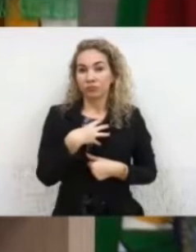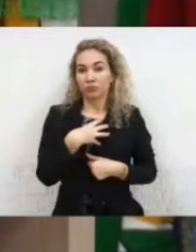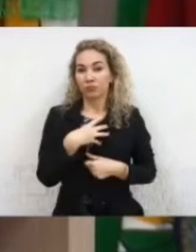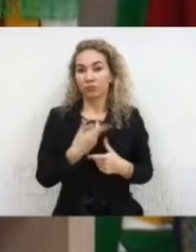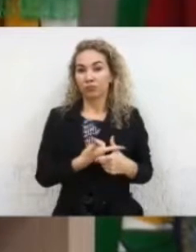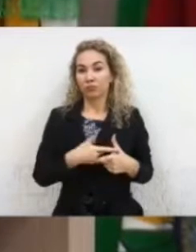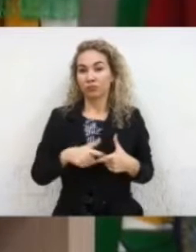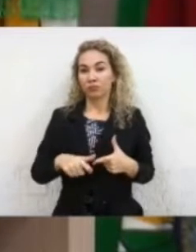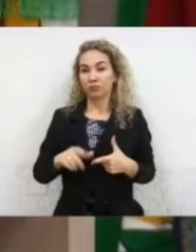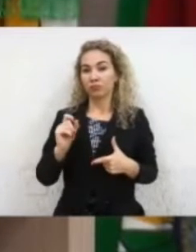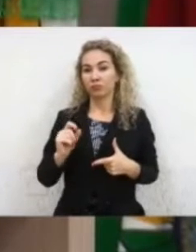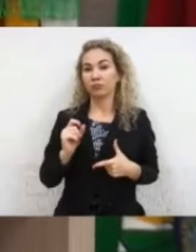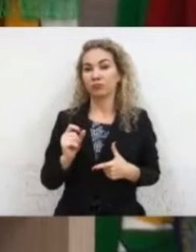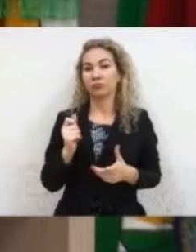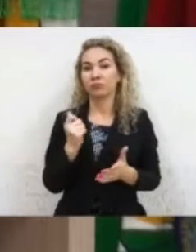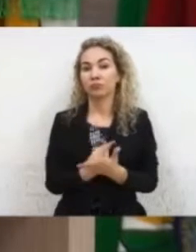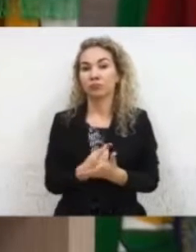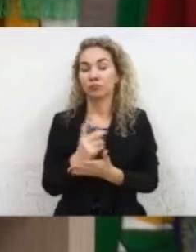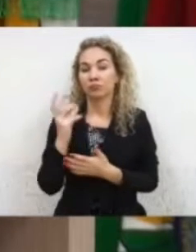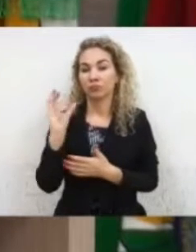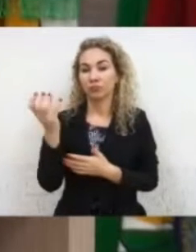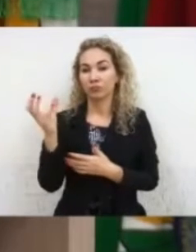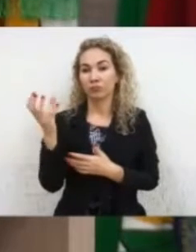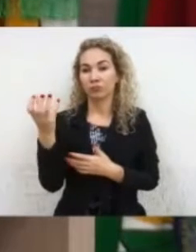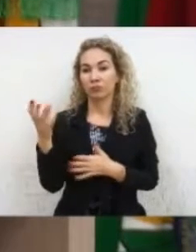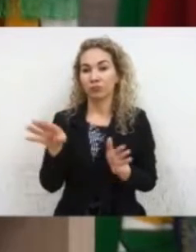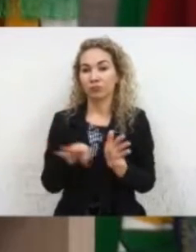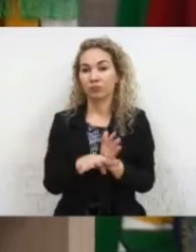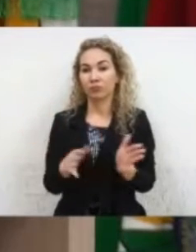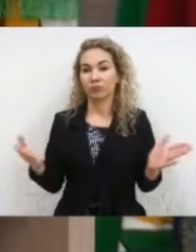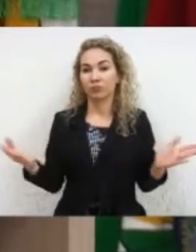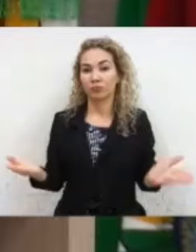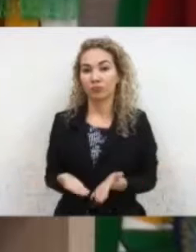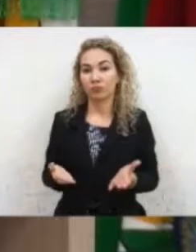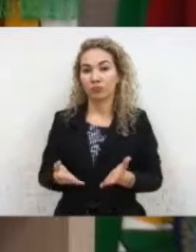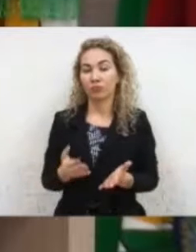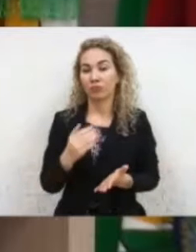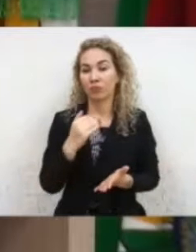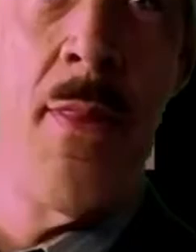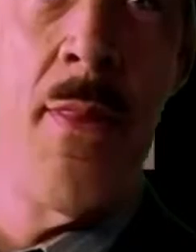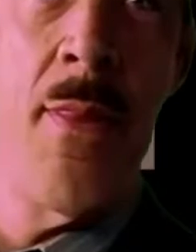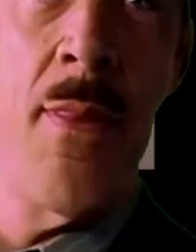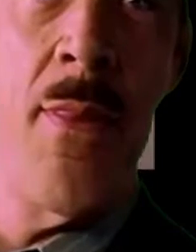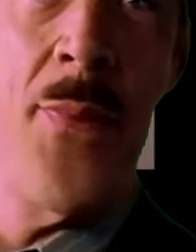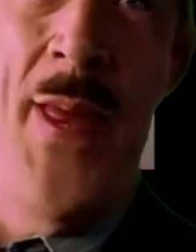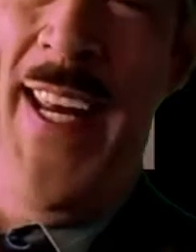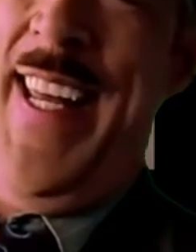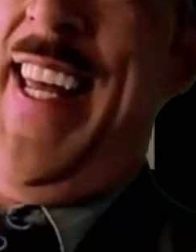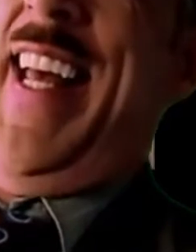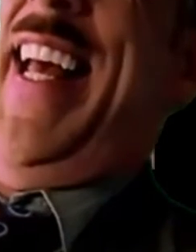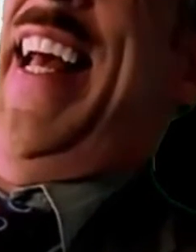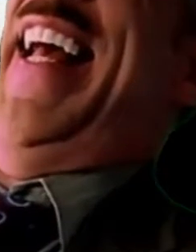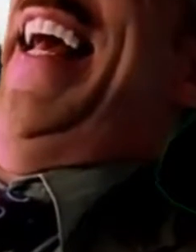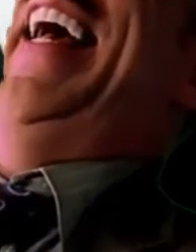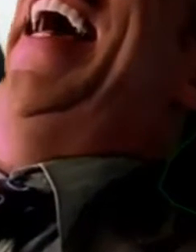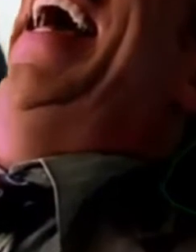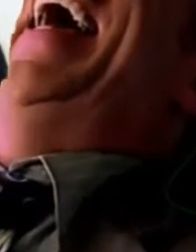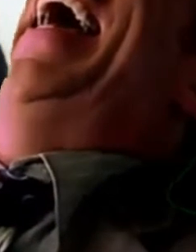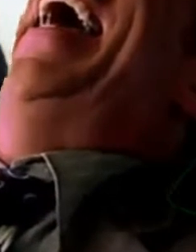o parcelamento para aquisição das lâmpadas de LED, que até hoje não aconteceram.